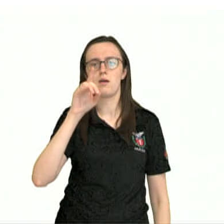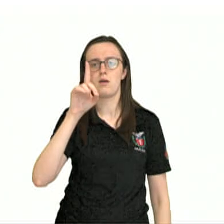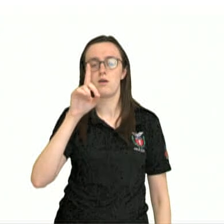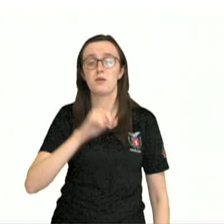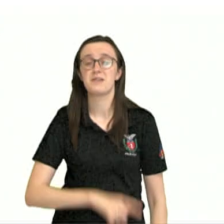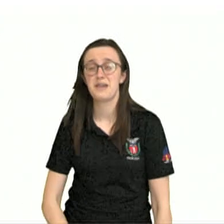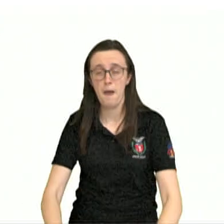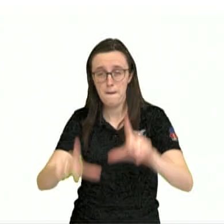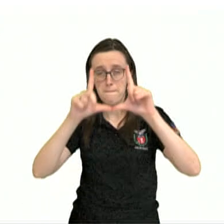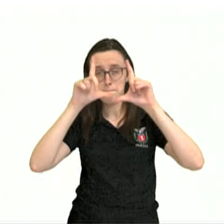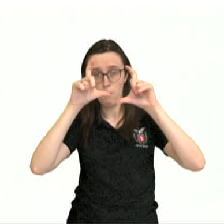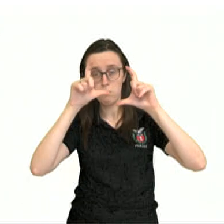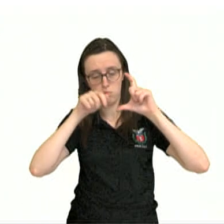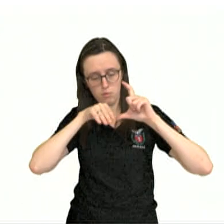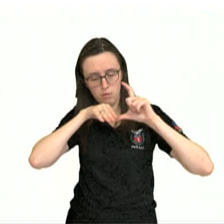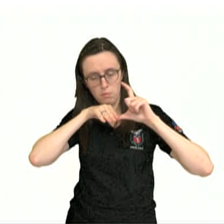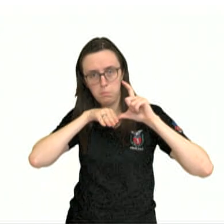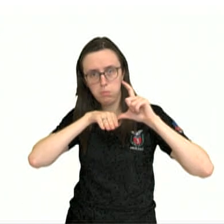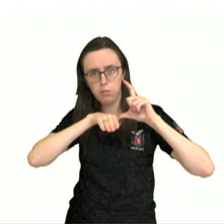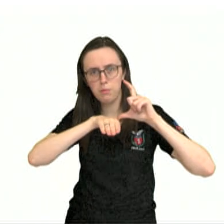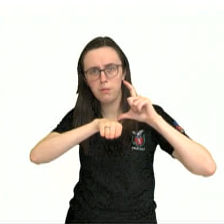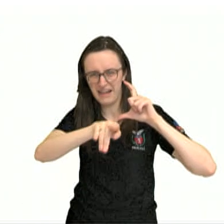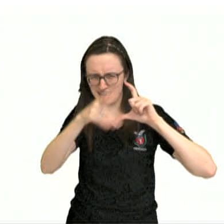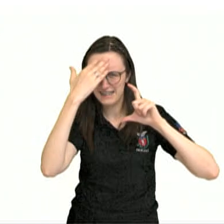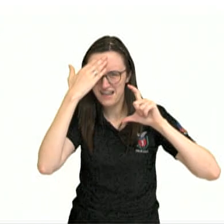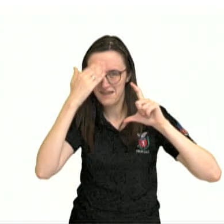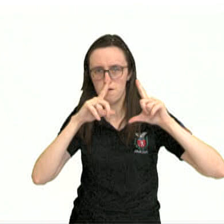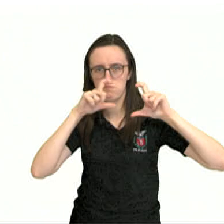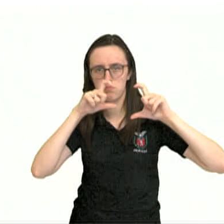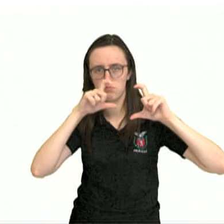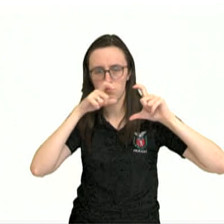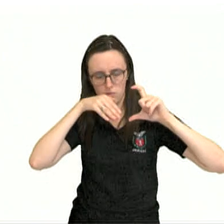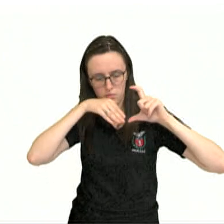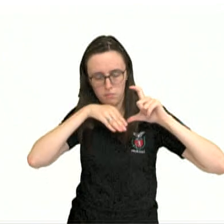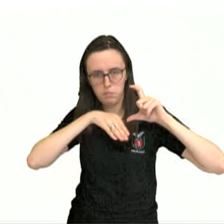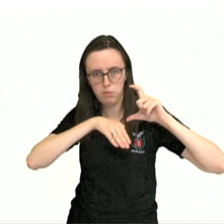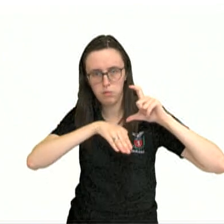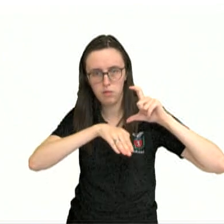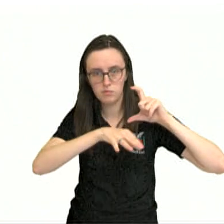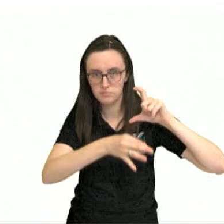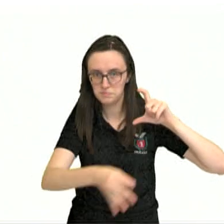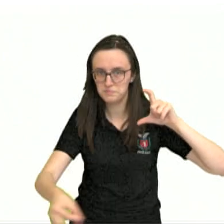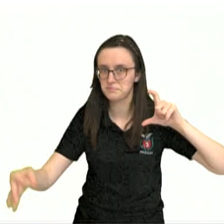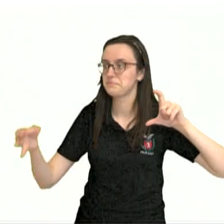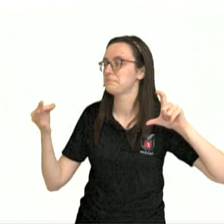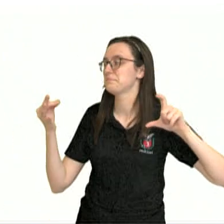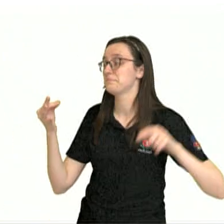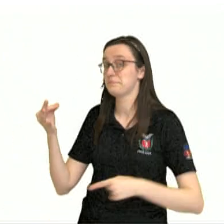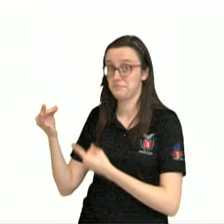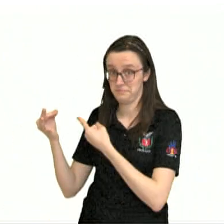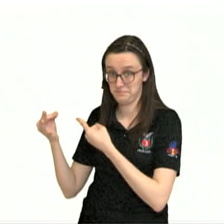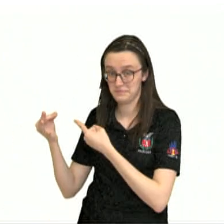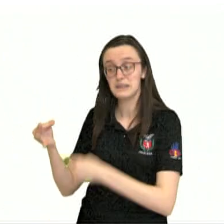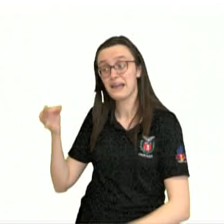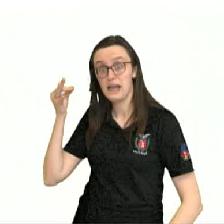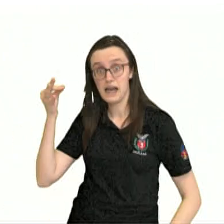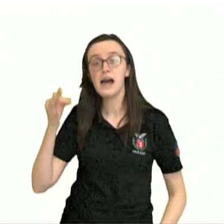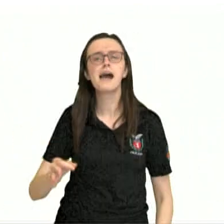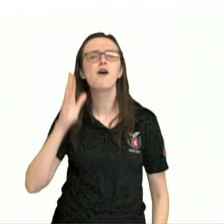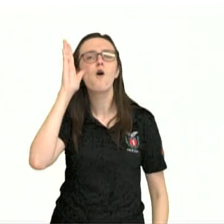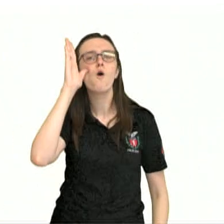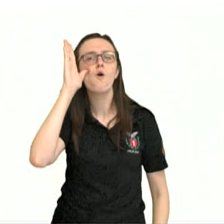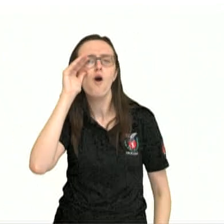que instantaneamente já revelava a foto ali na mão do próprio fotógrafo. E essa curiosidade,